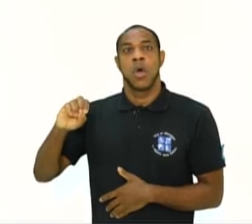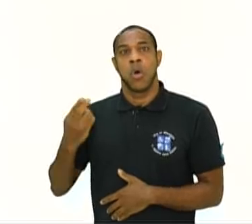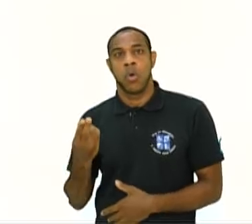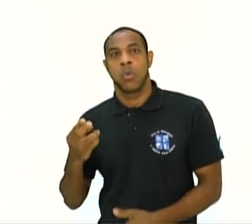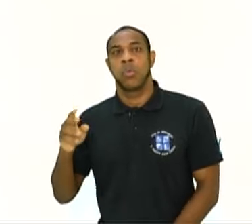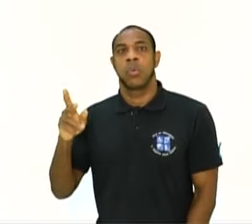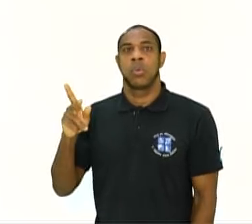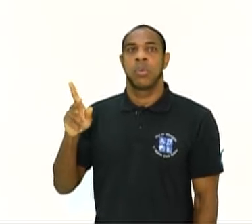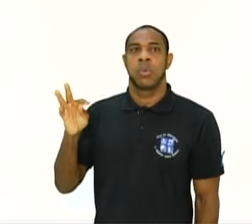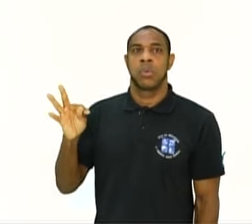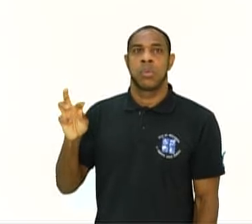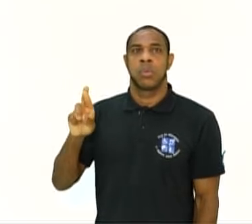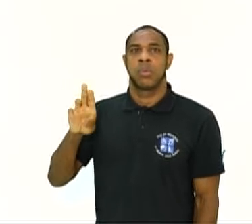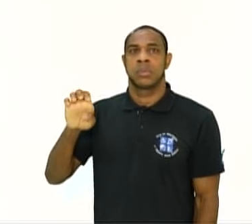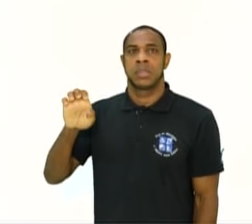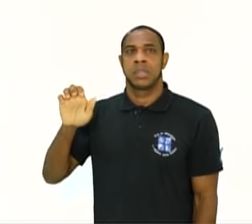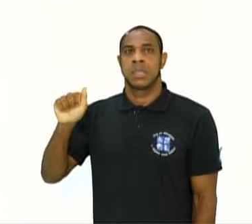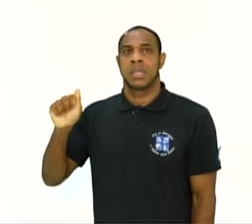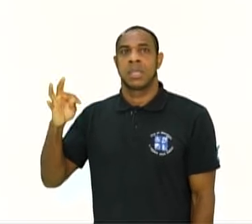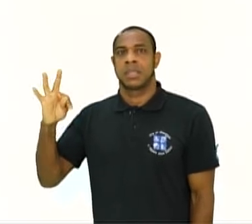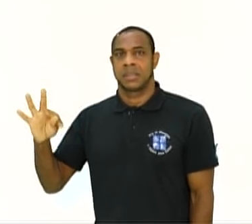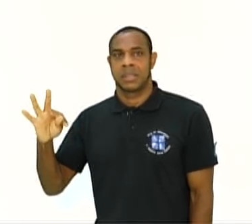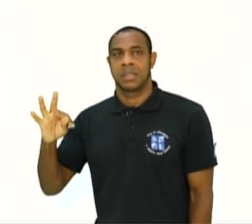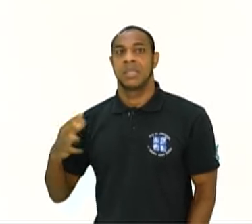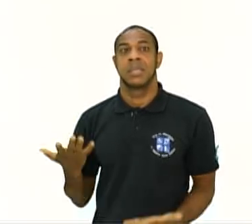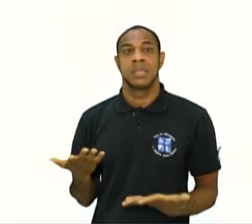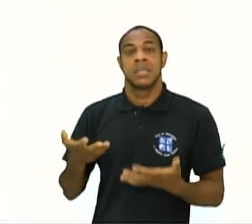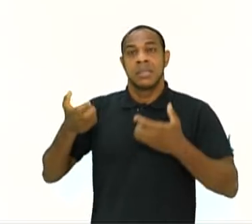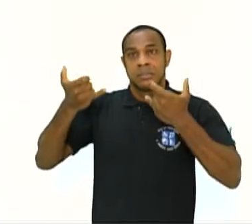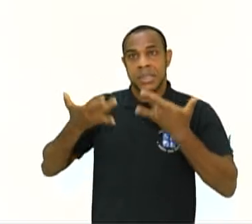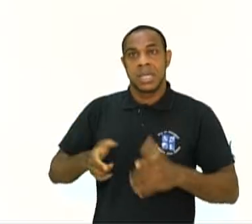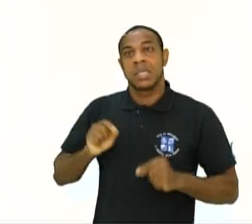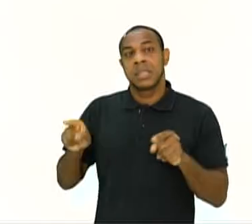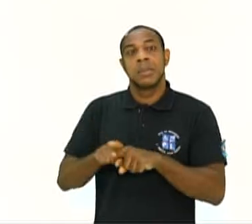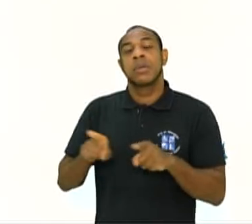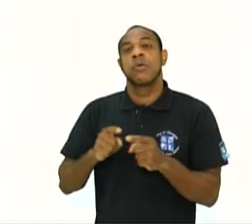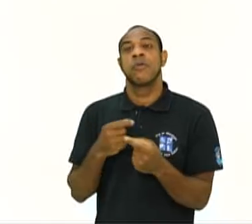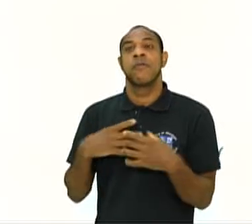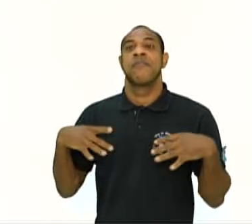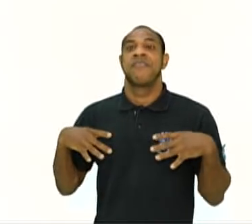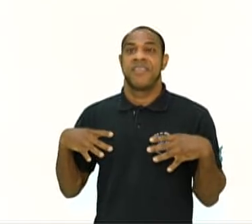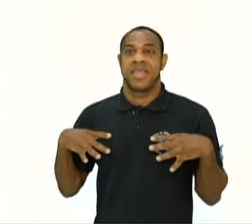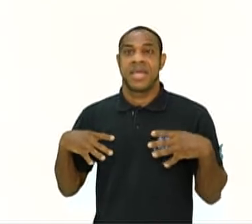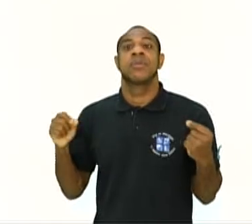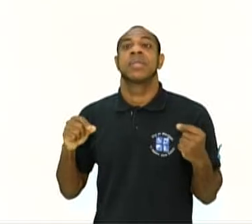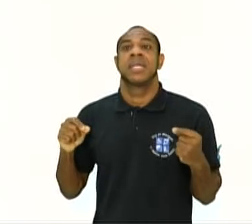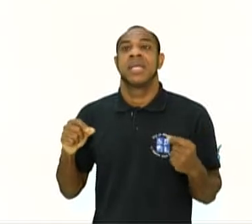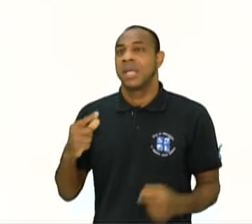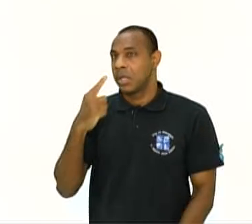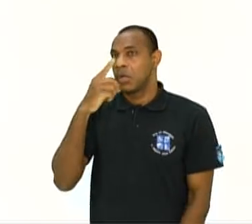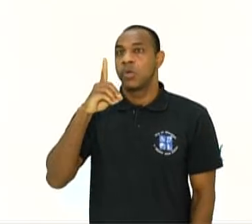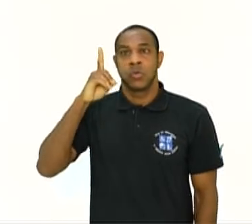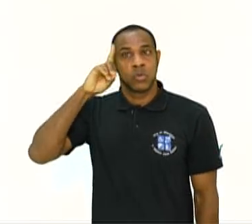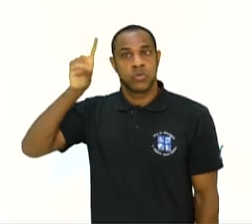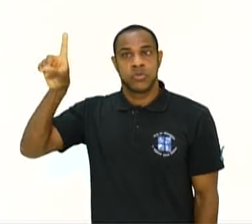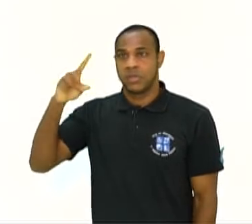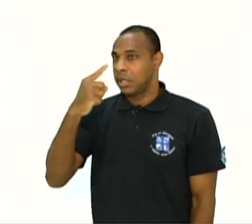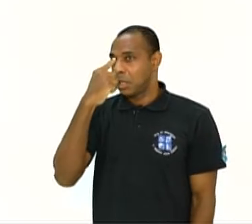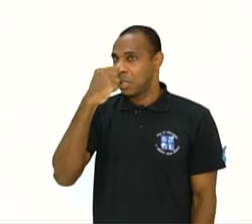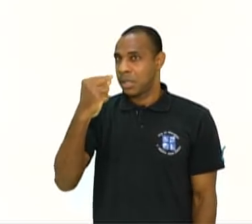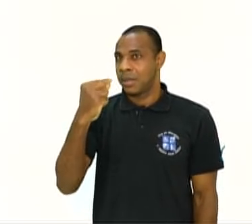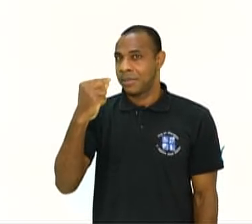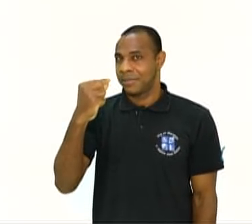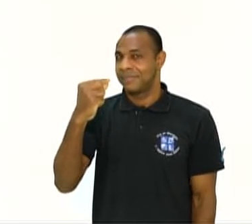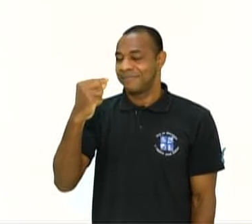ficção, e vamos também aprender sobre o feriado do Halloween. Então vejam, né? O Halloween aí está